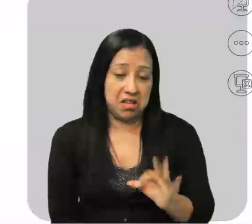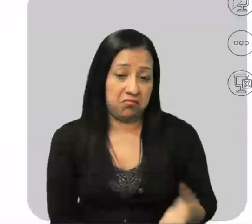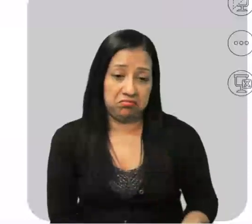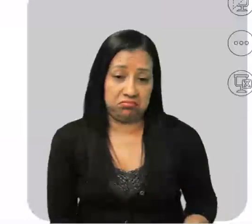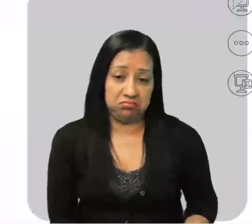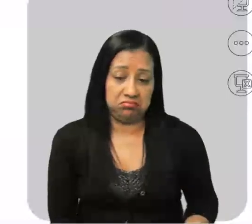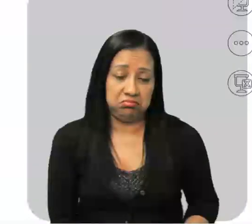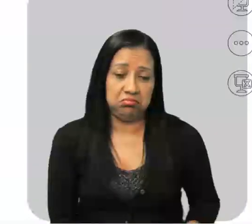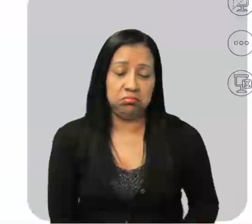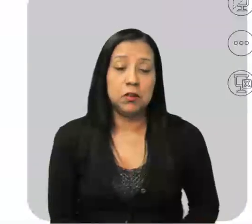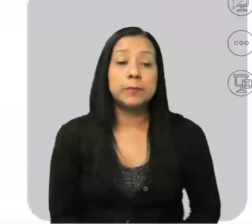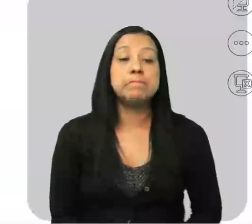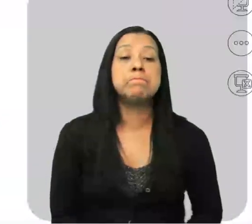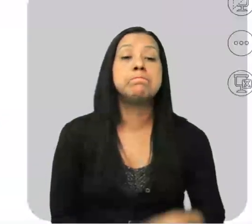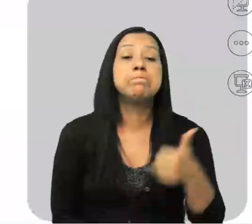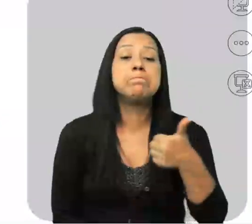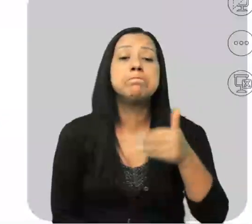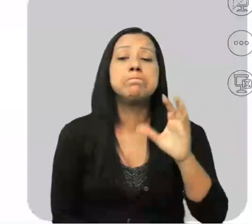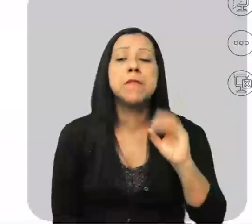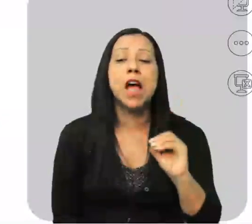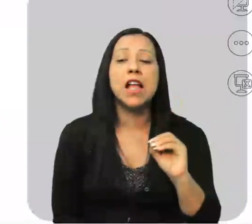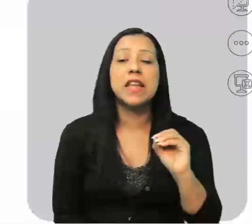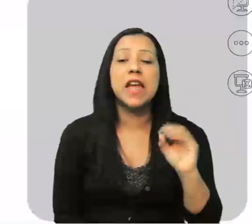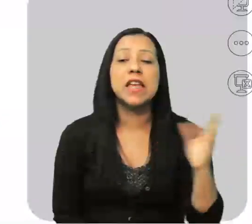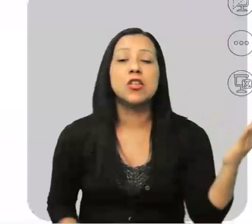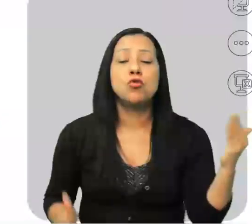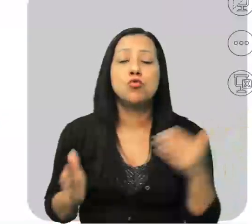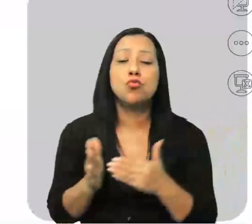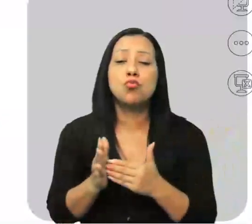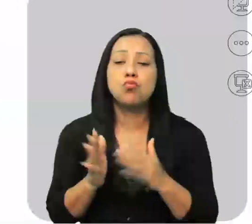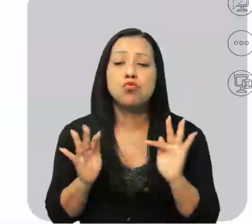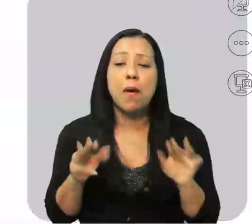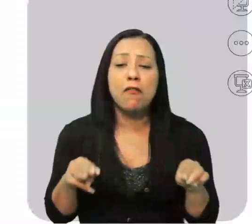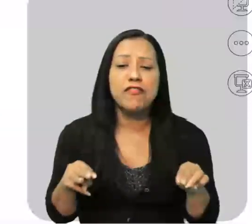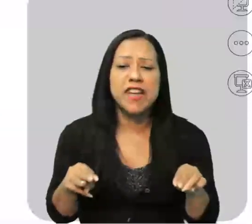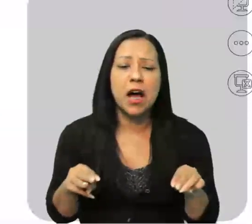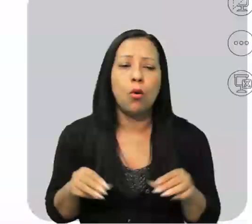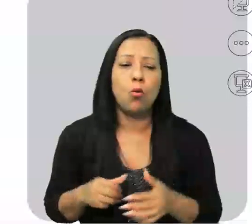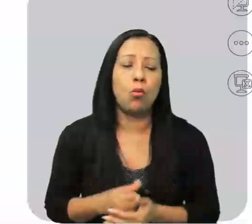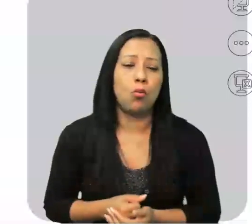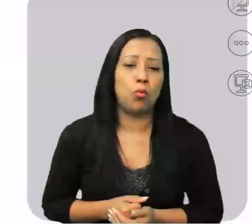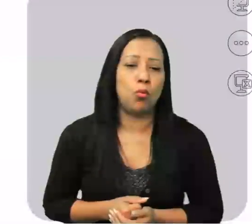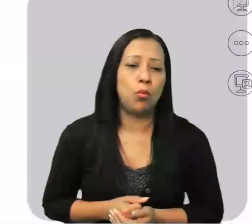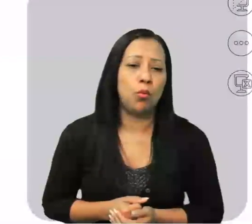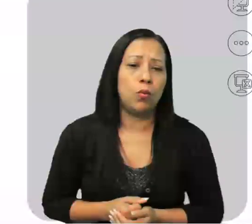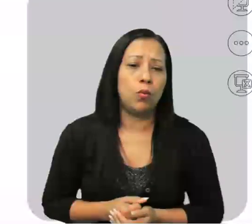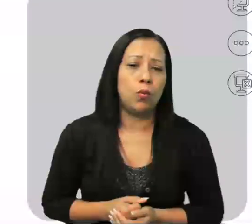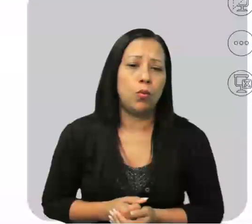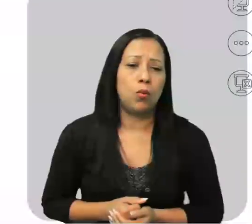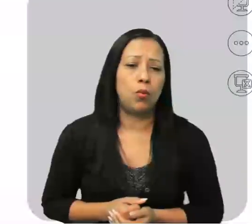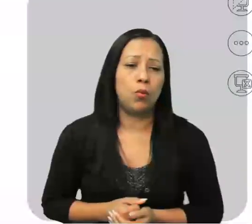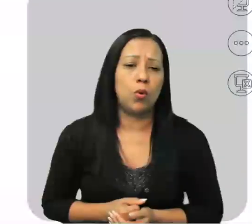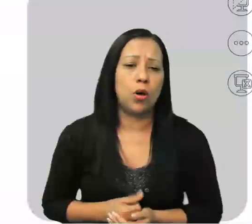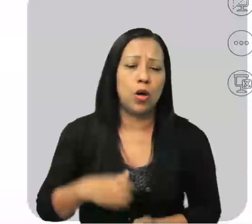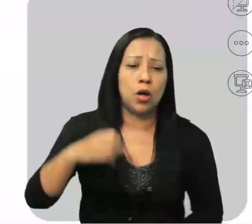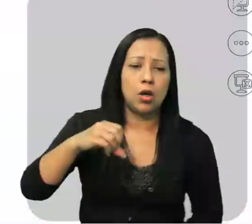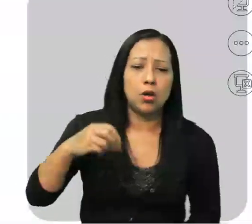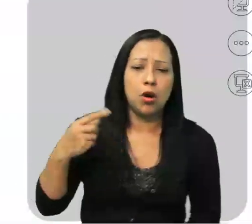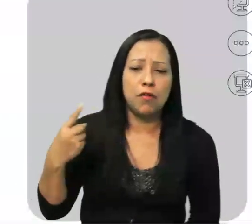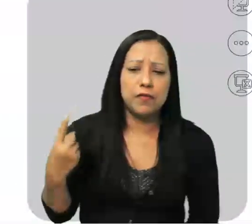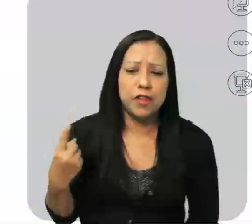saneamento básico no Brasil. Ou seja, as 10 últimas, né? Que vai ser a